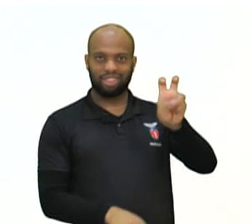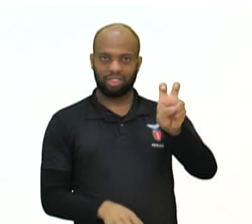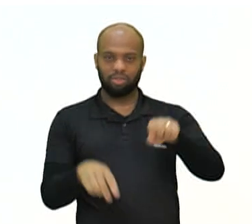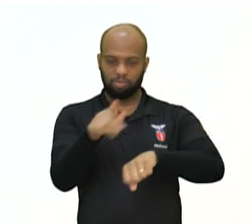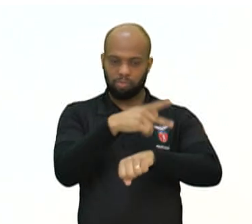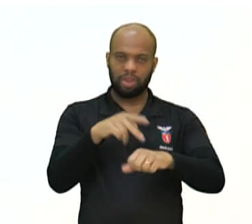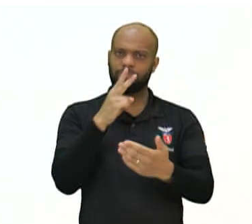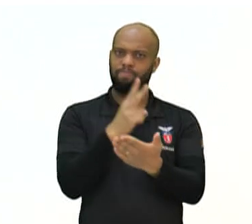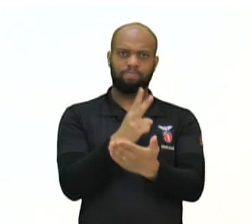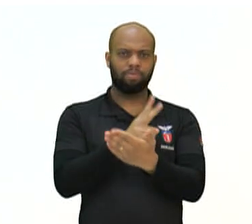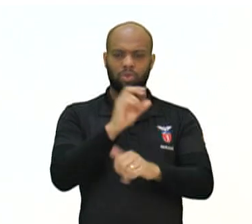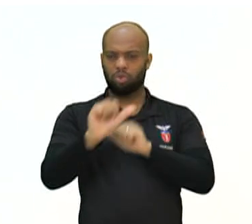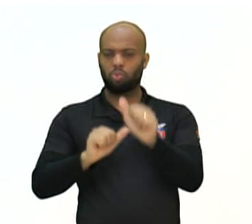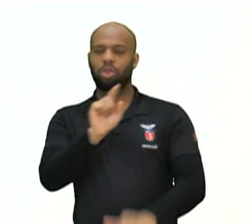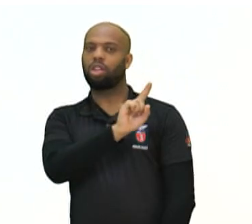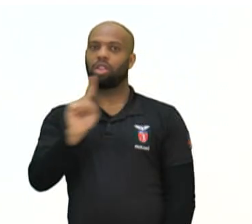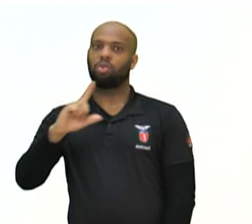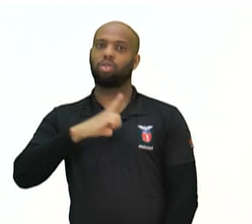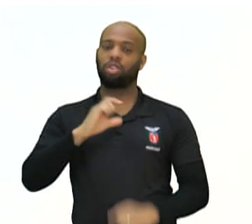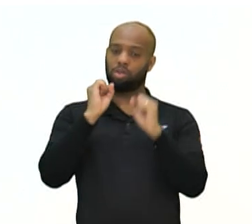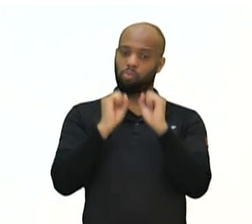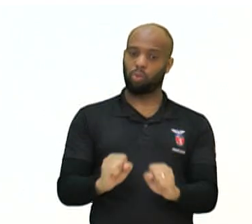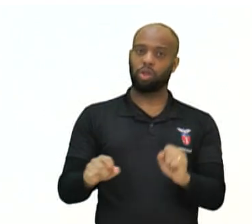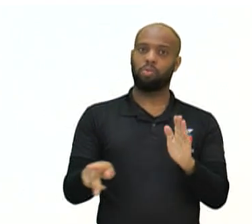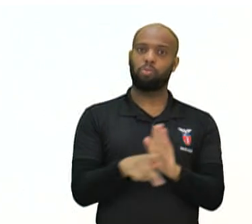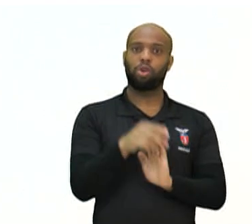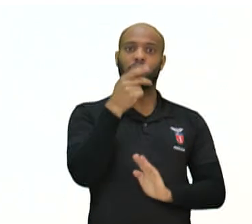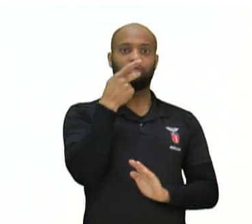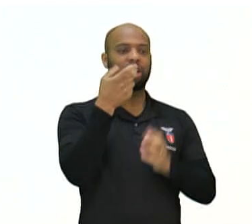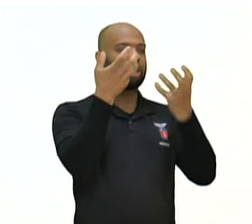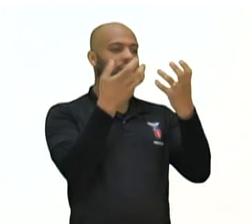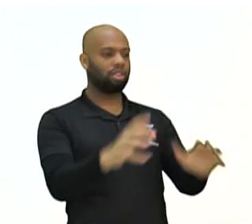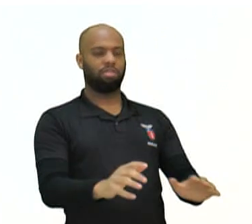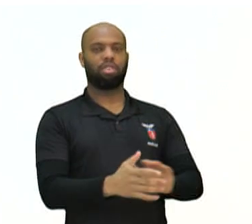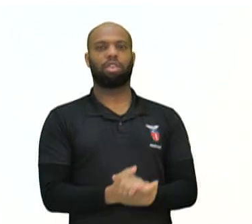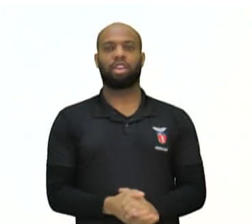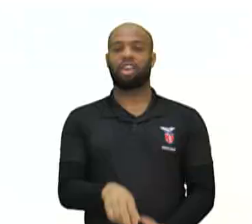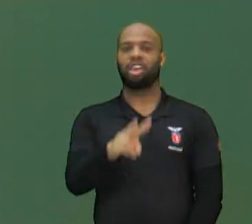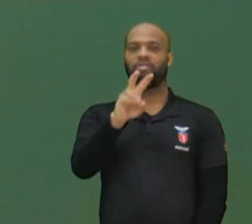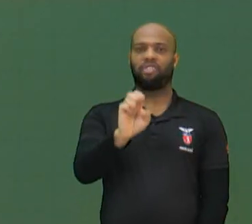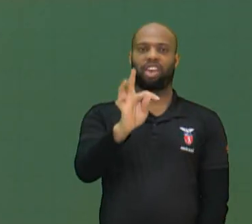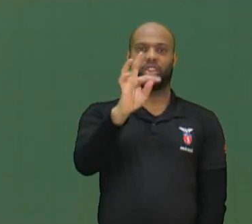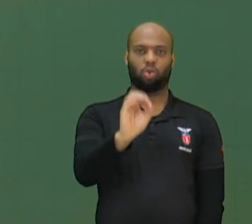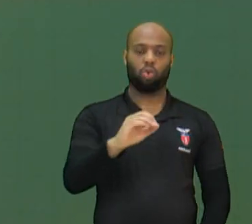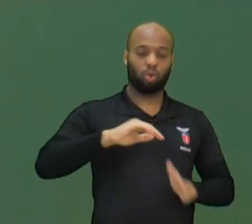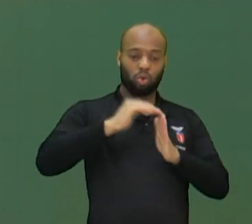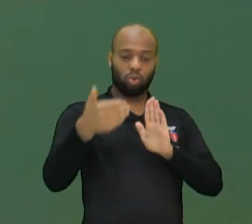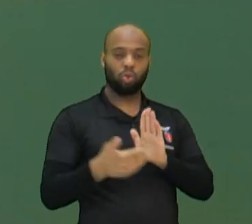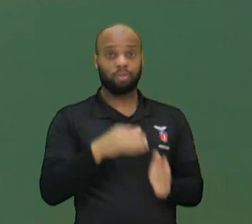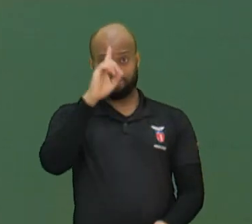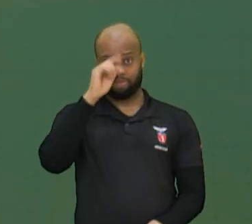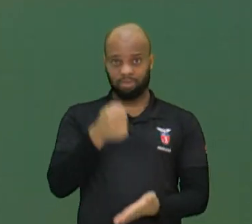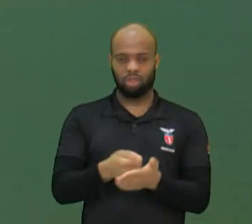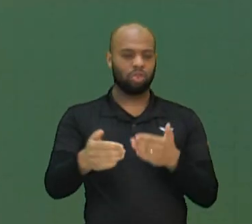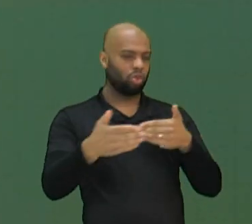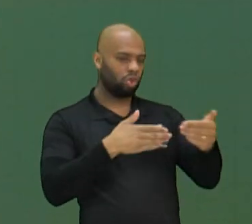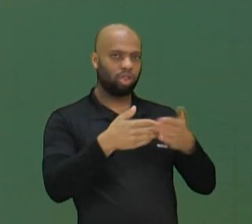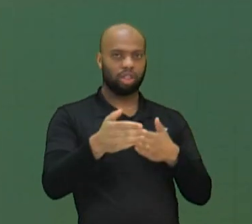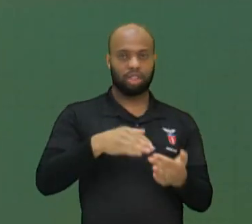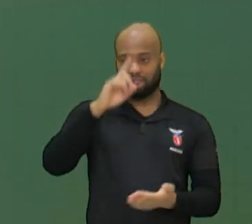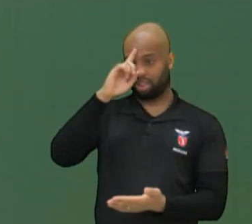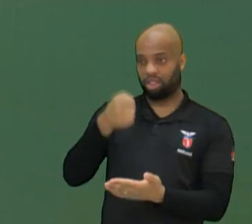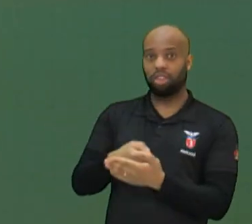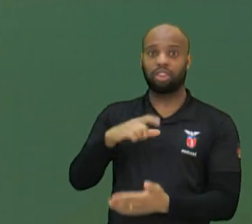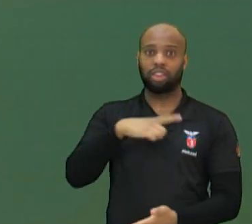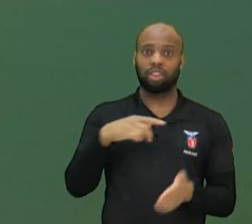membros permanentes, têm o poder de veto, o que significa todas as decisões, qualquer decisão tomada